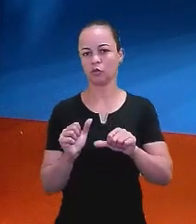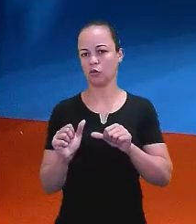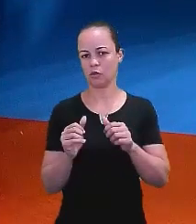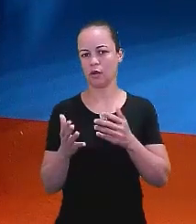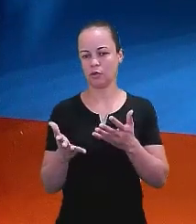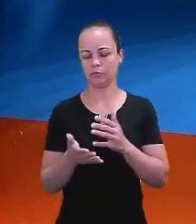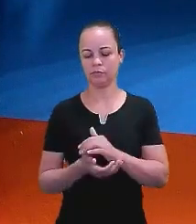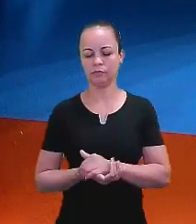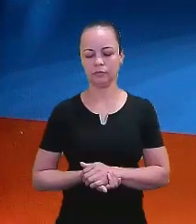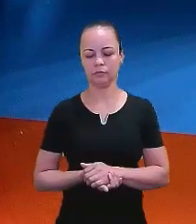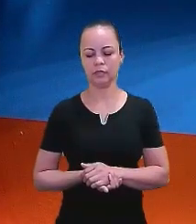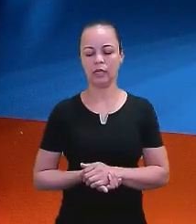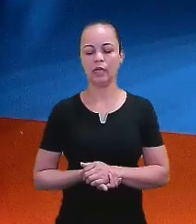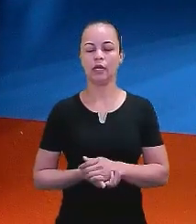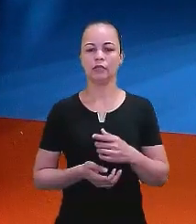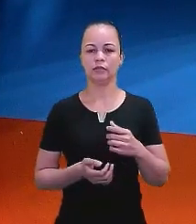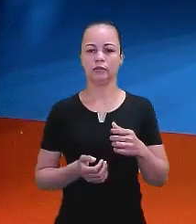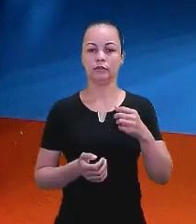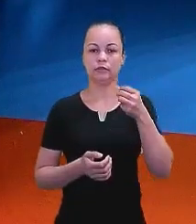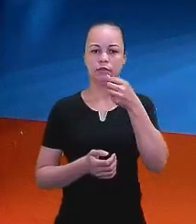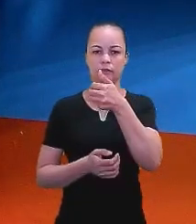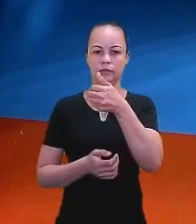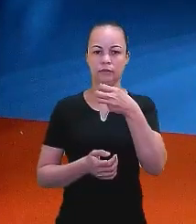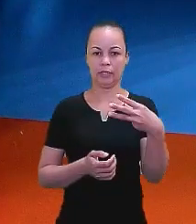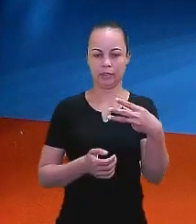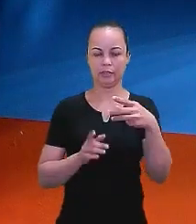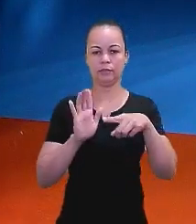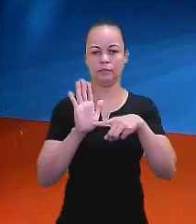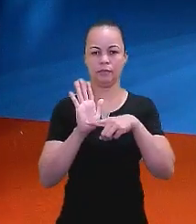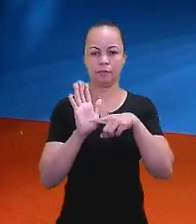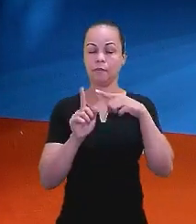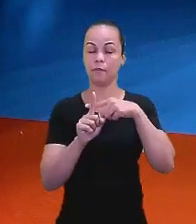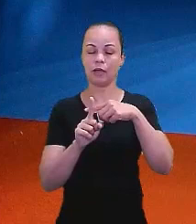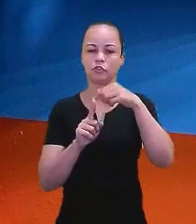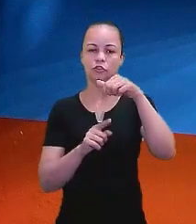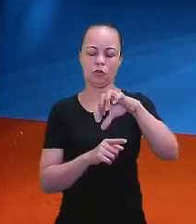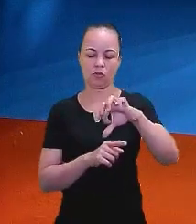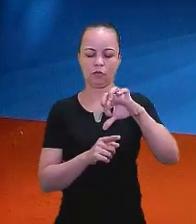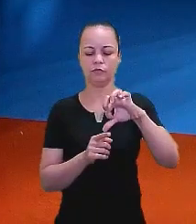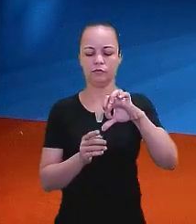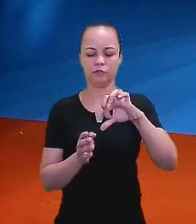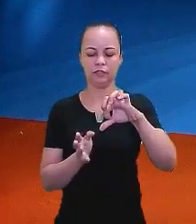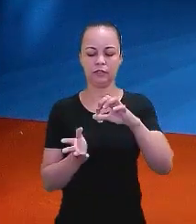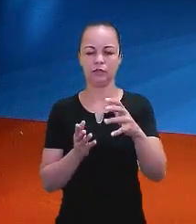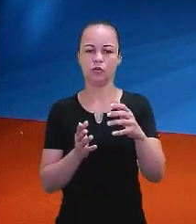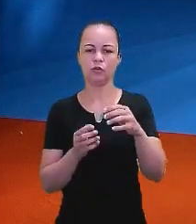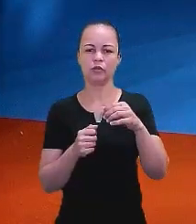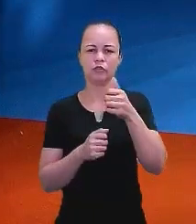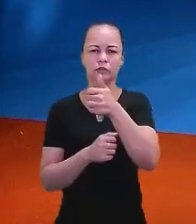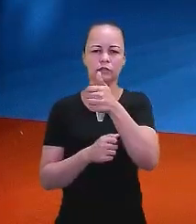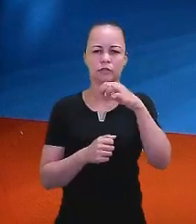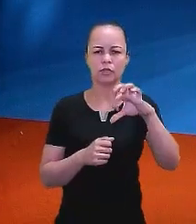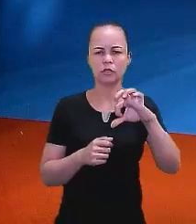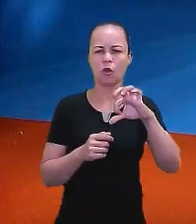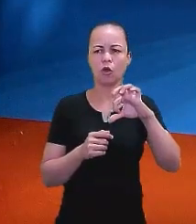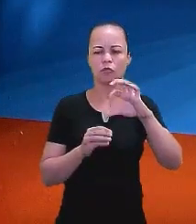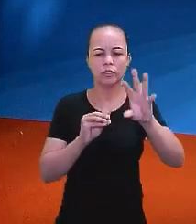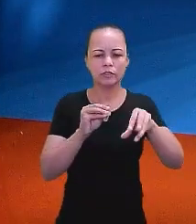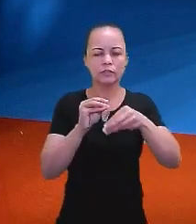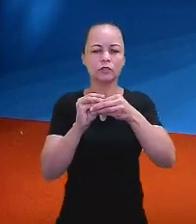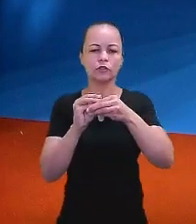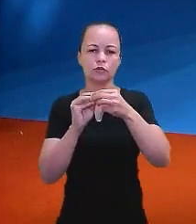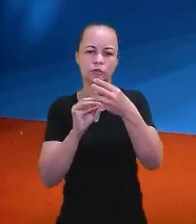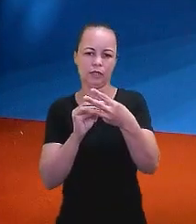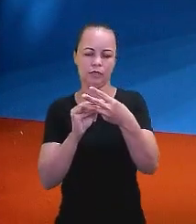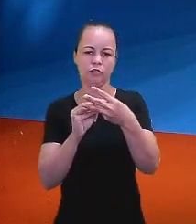meu cálculo. Tenho 13 mais 9. Ó. Tirei o 3 para facilitar, coloquei como se fosse 19 e adicionei o 3 na